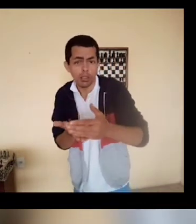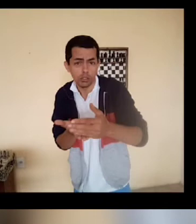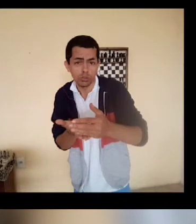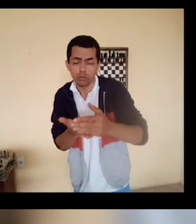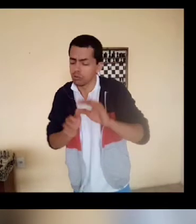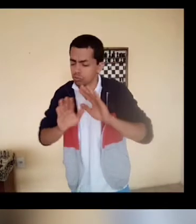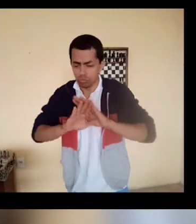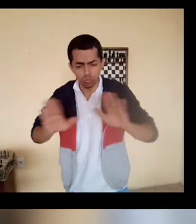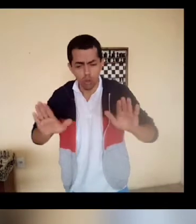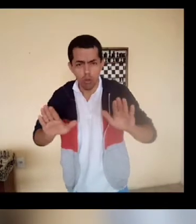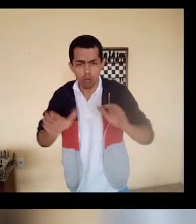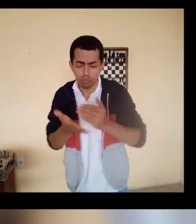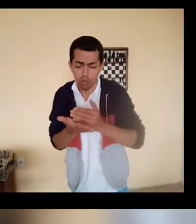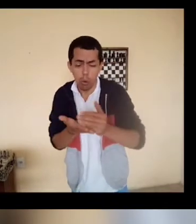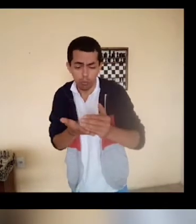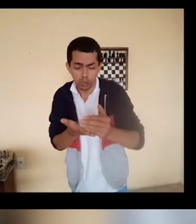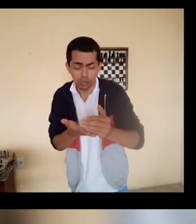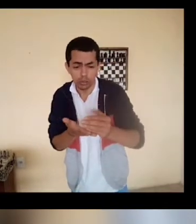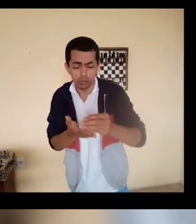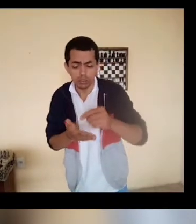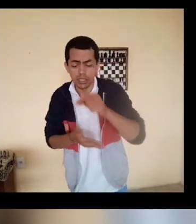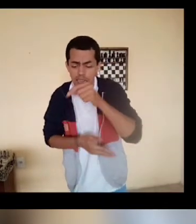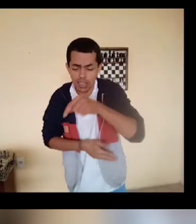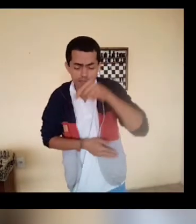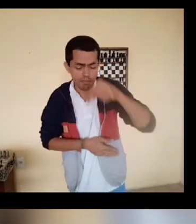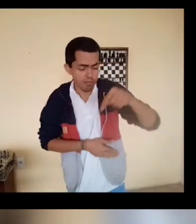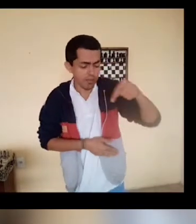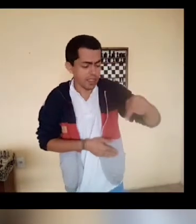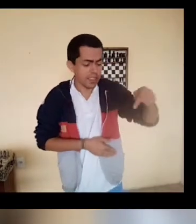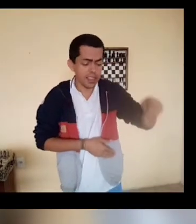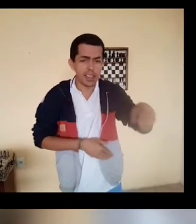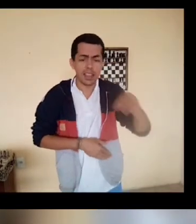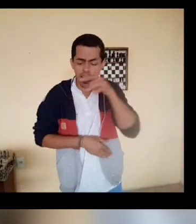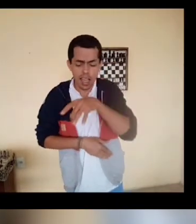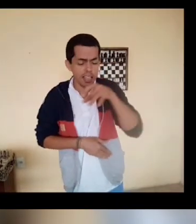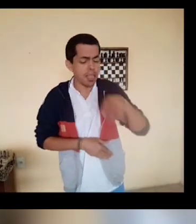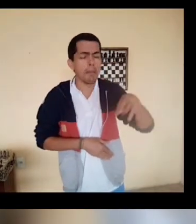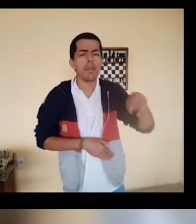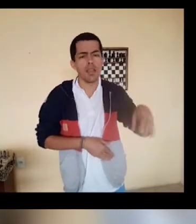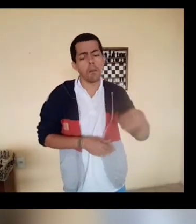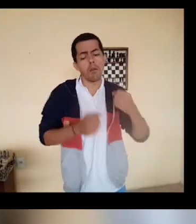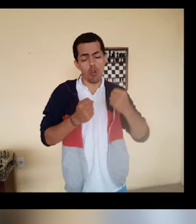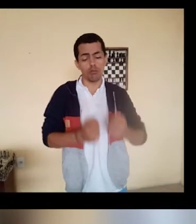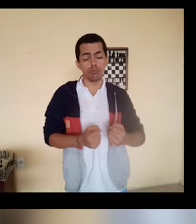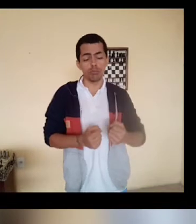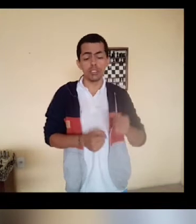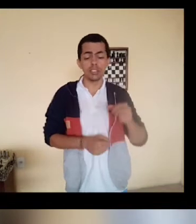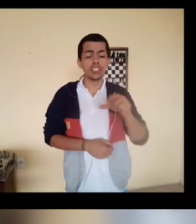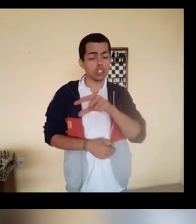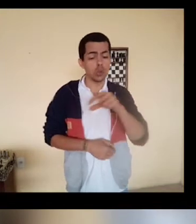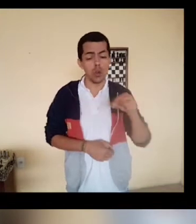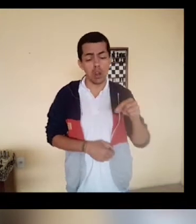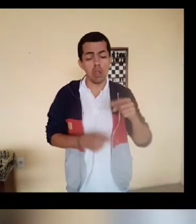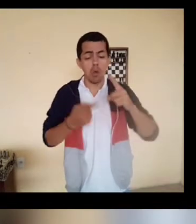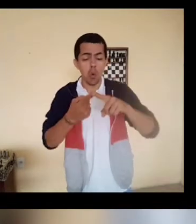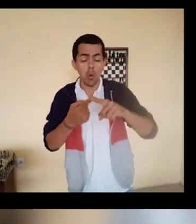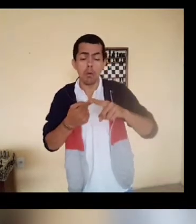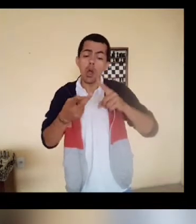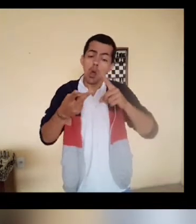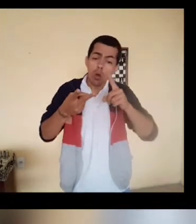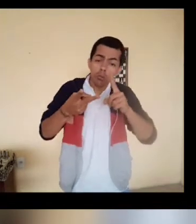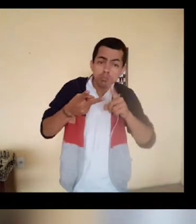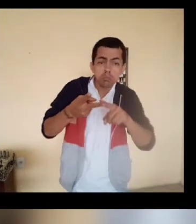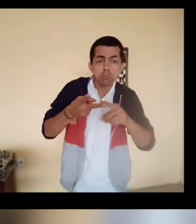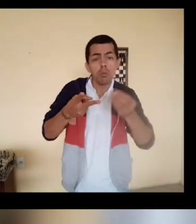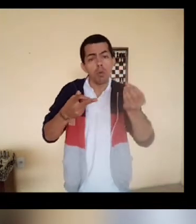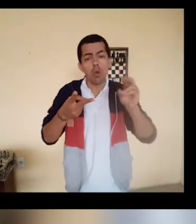né, o peão, cada peãozinho tem a opção de escolher se ele quer saltar uma casa ou